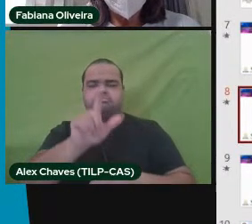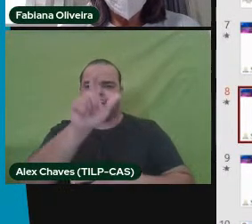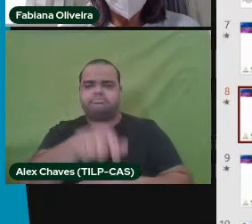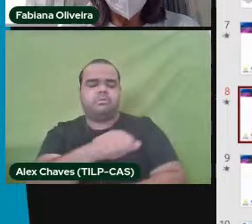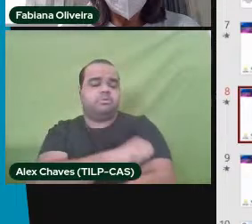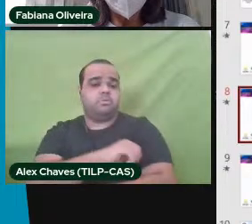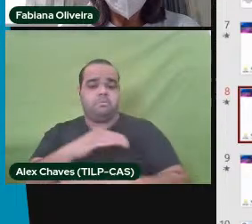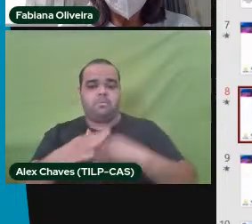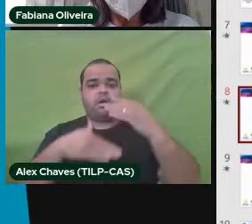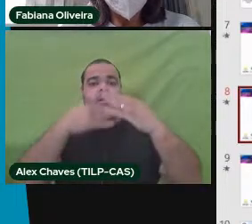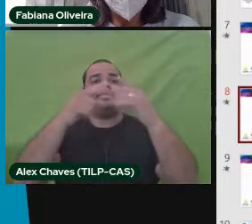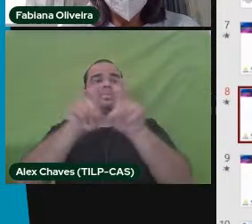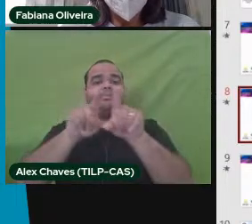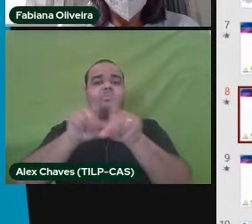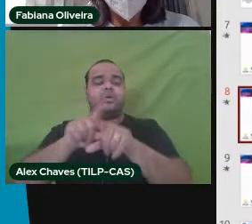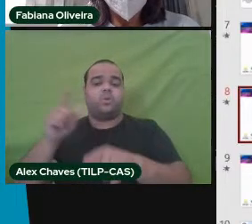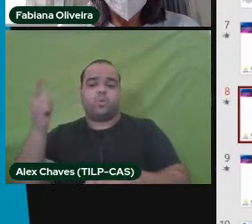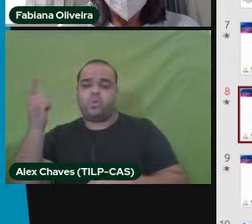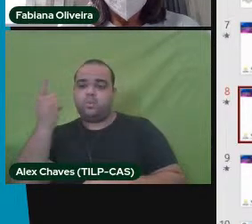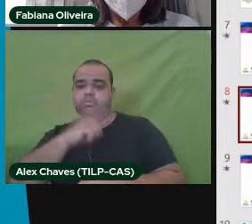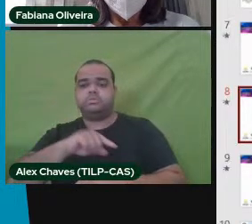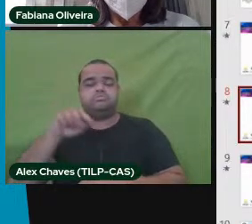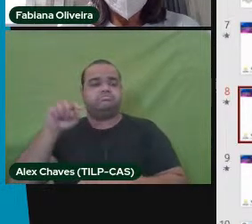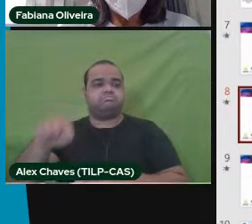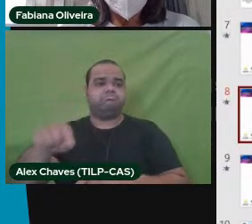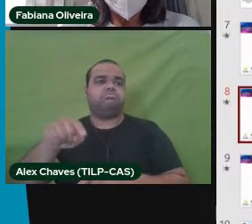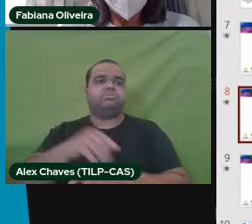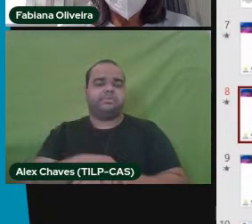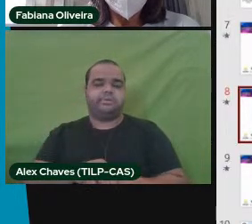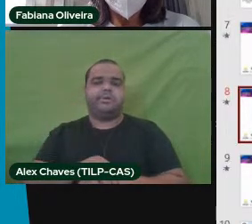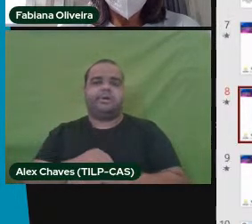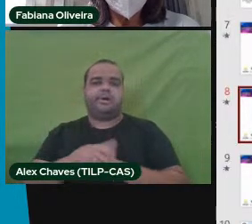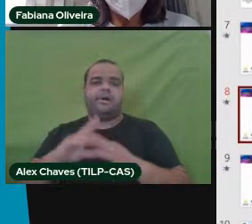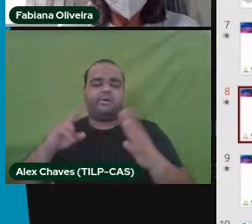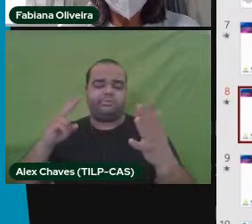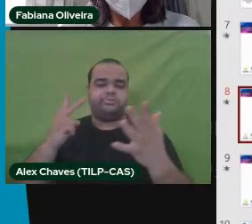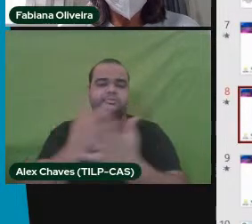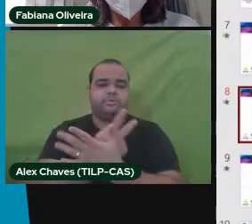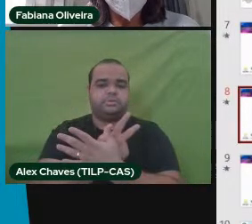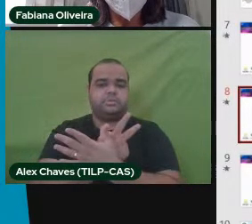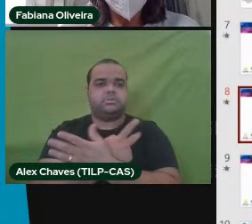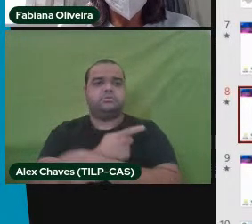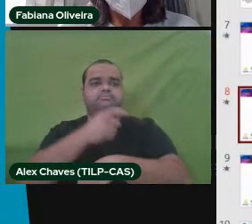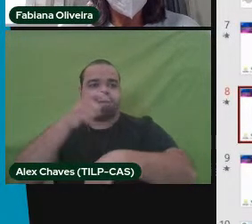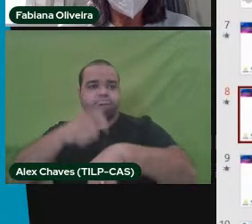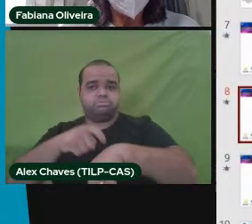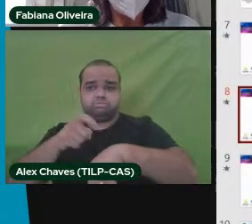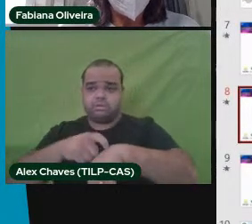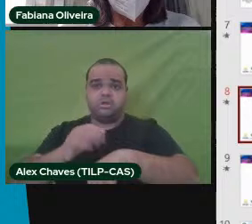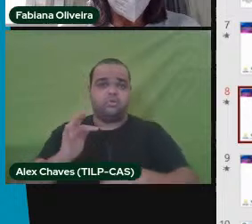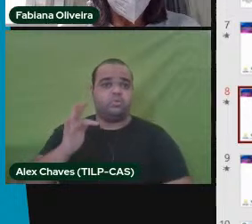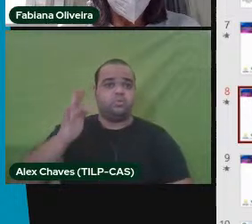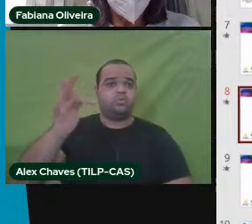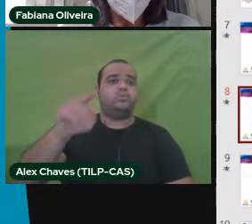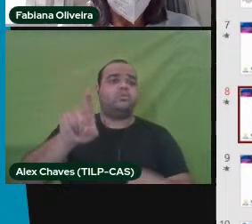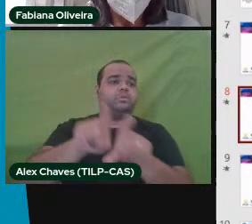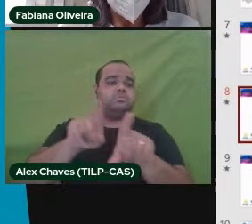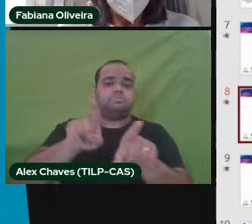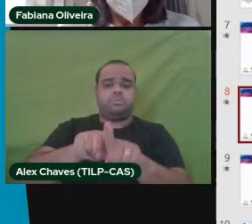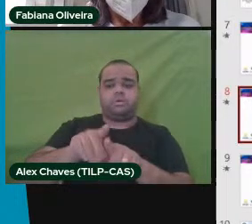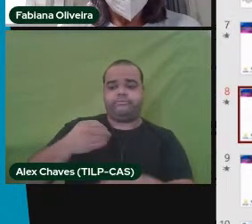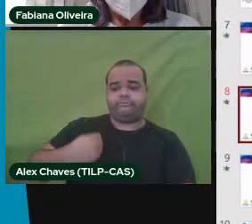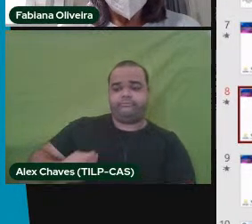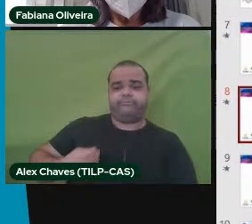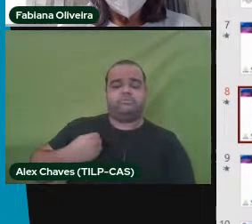é que leva à concretização da aspiração do presente, do futuro e de uma vida melhor.